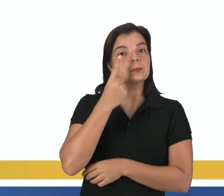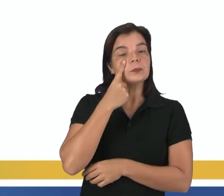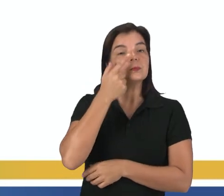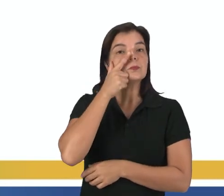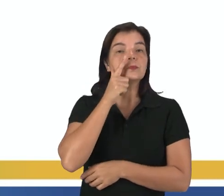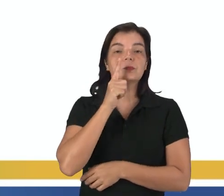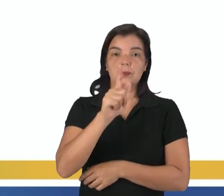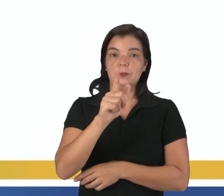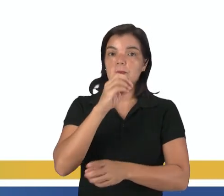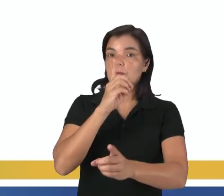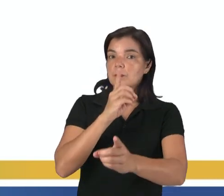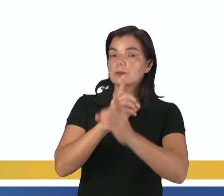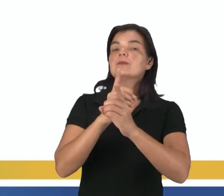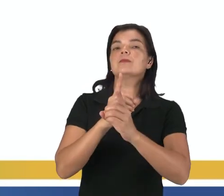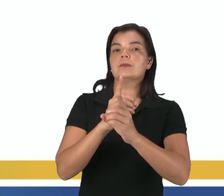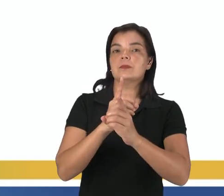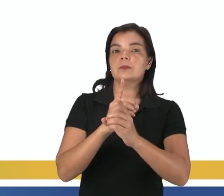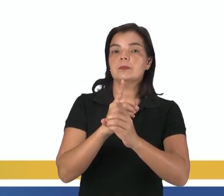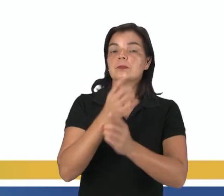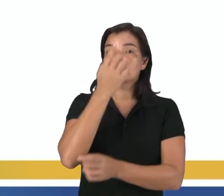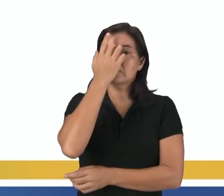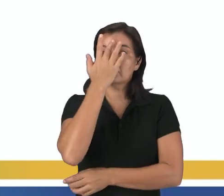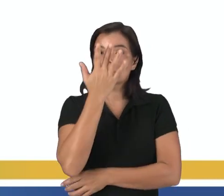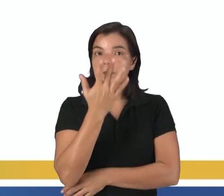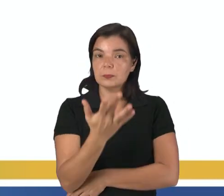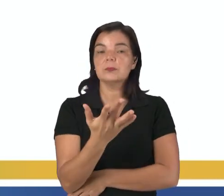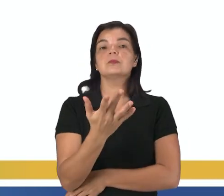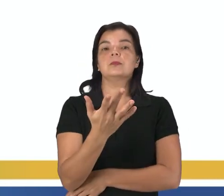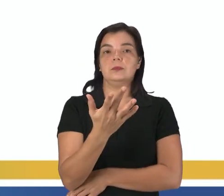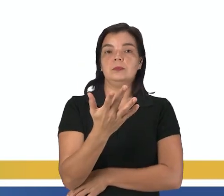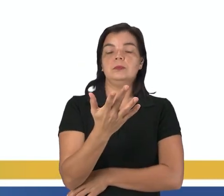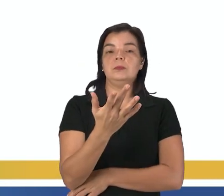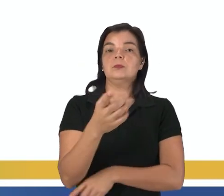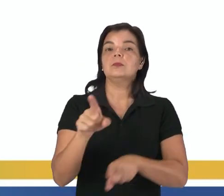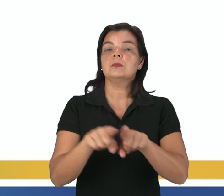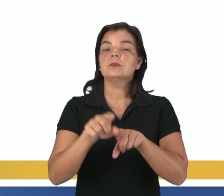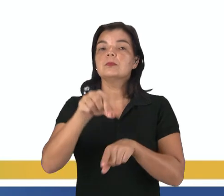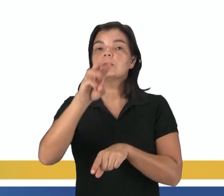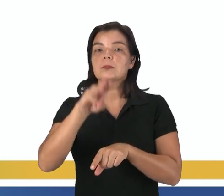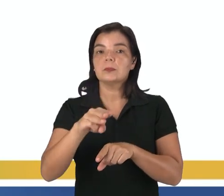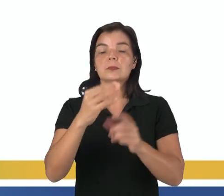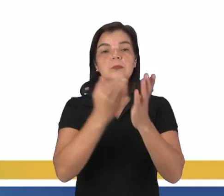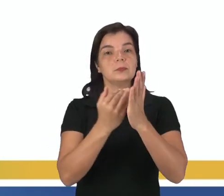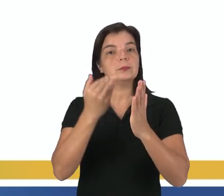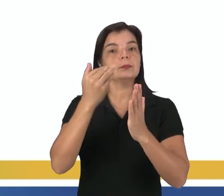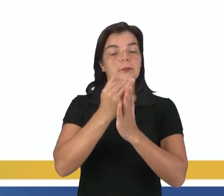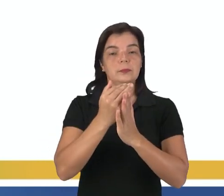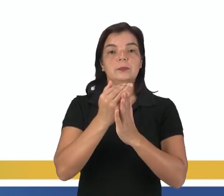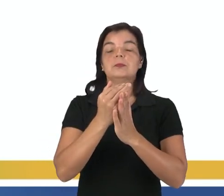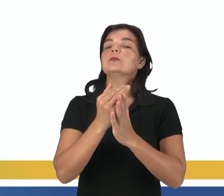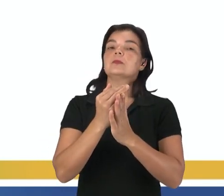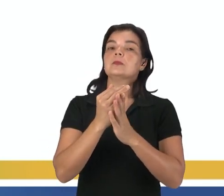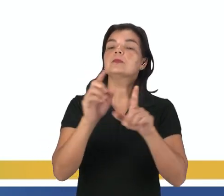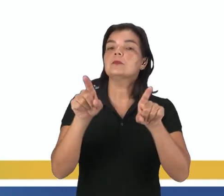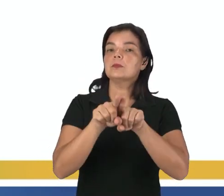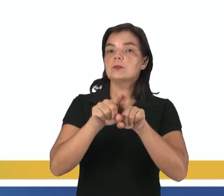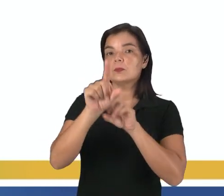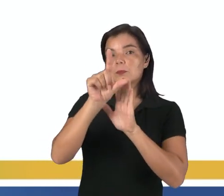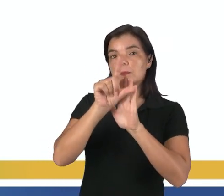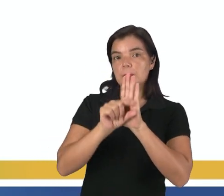consigo identificar aí com mais facilidade quem que é a maior fração e quem que é a